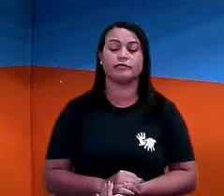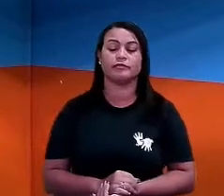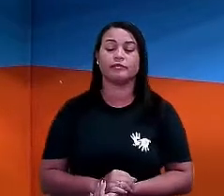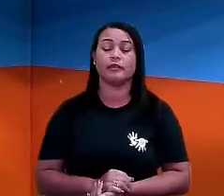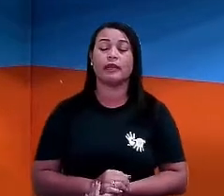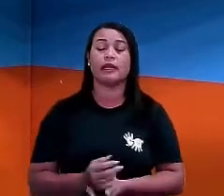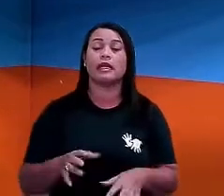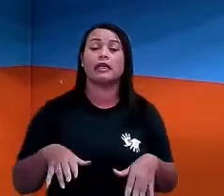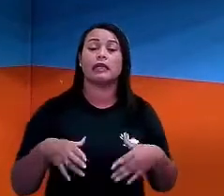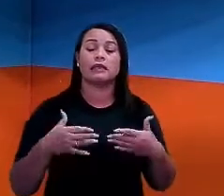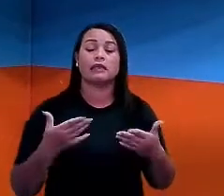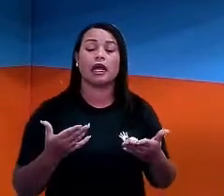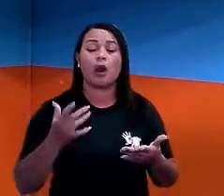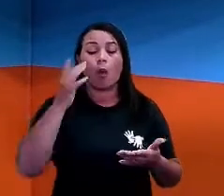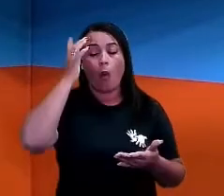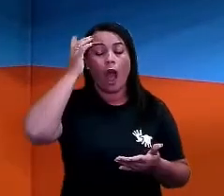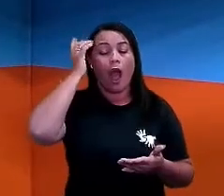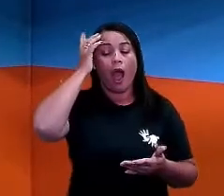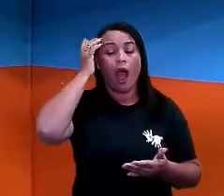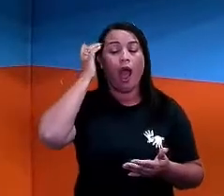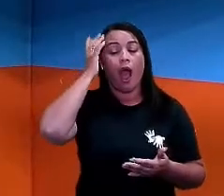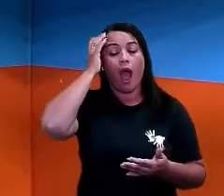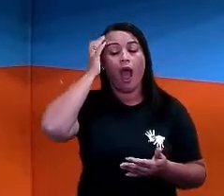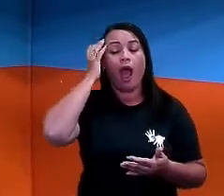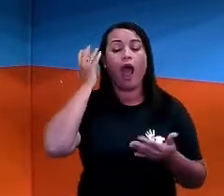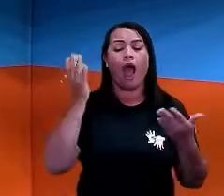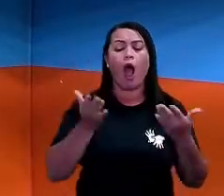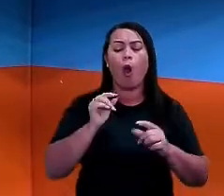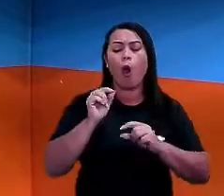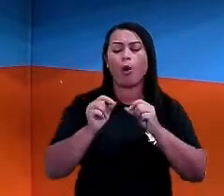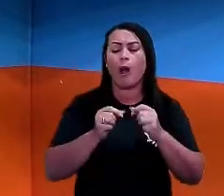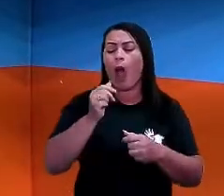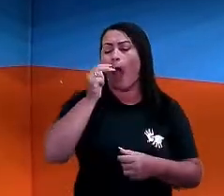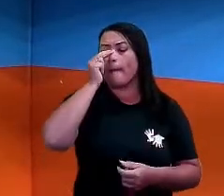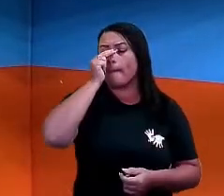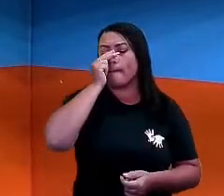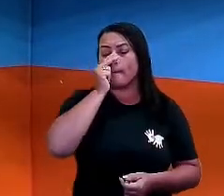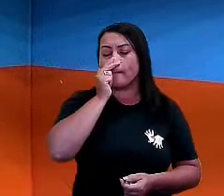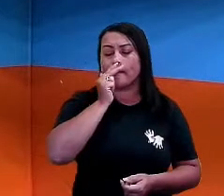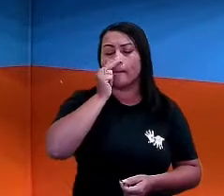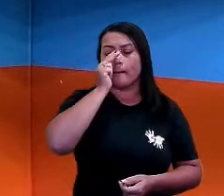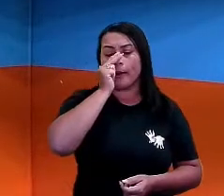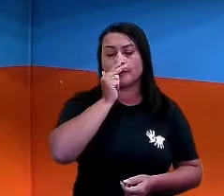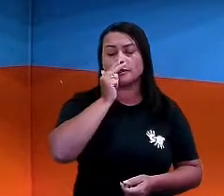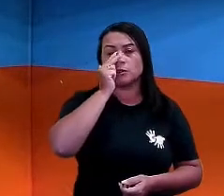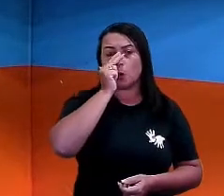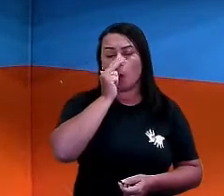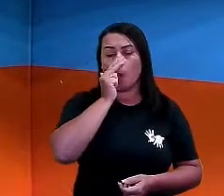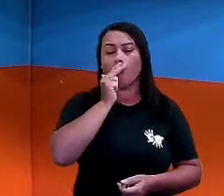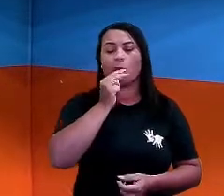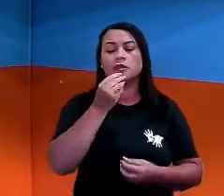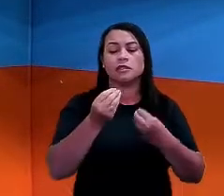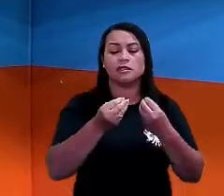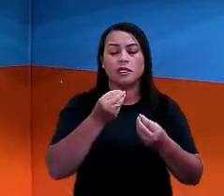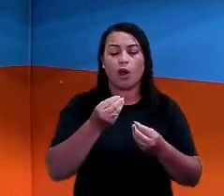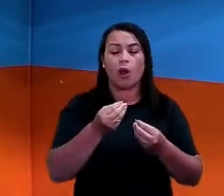E aí, eu quero fazer a mesma coisa, tá? Eu quero representar isso do inteiro com a fração.